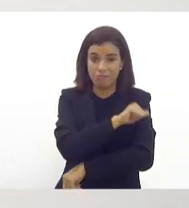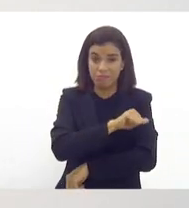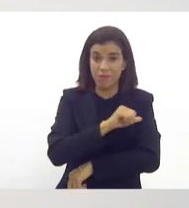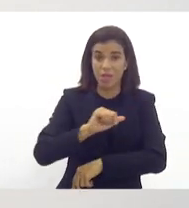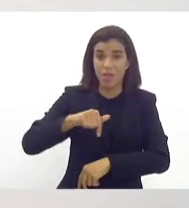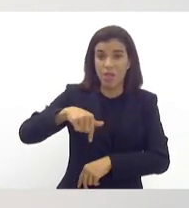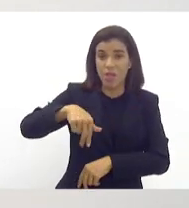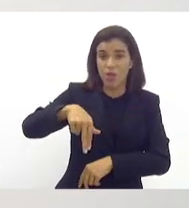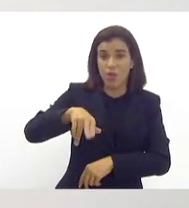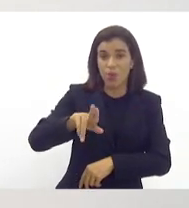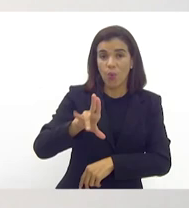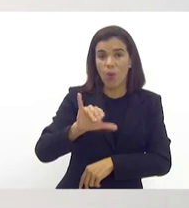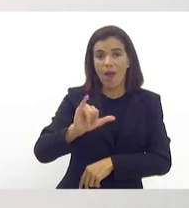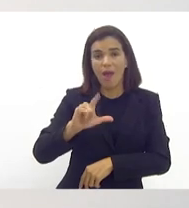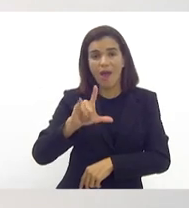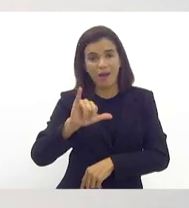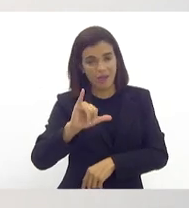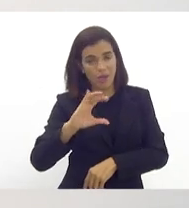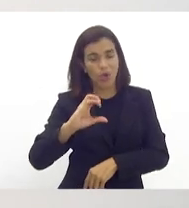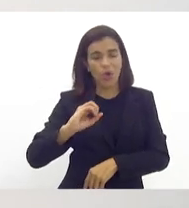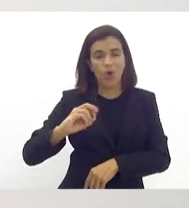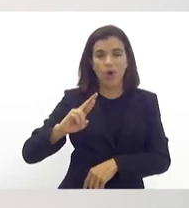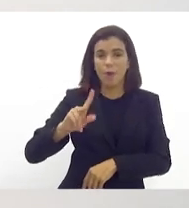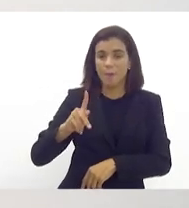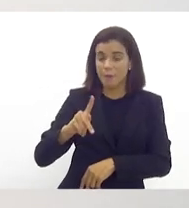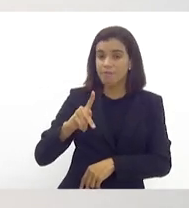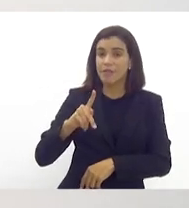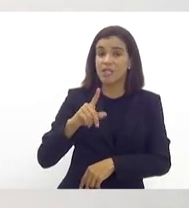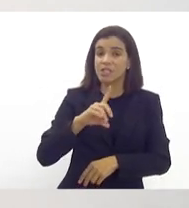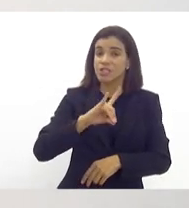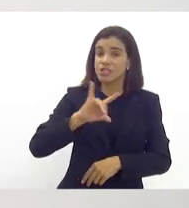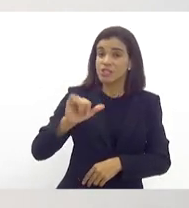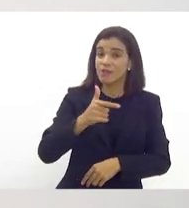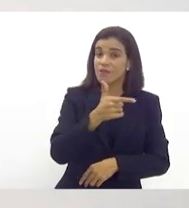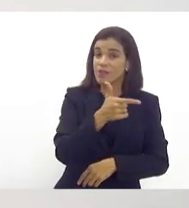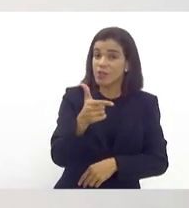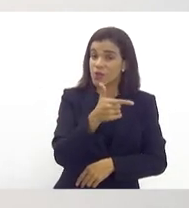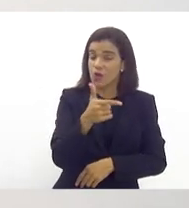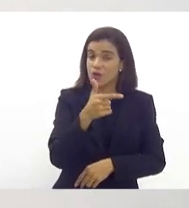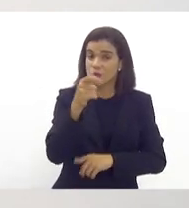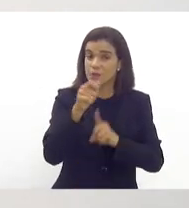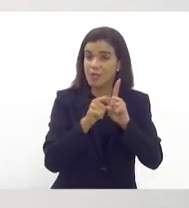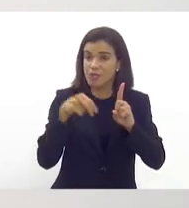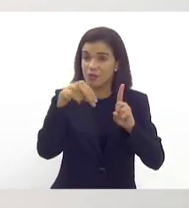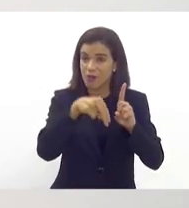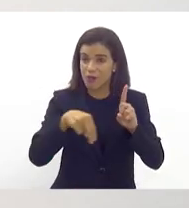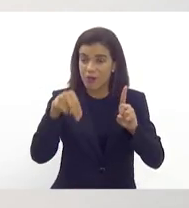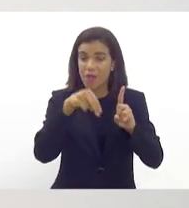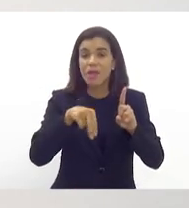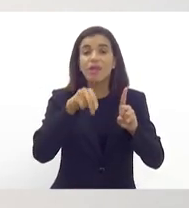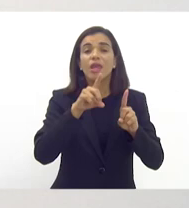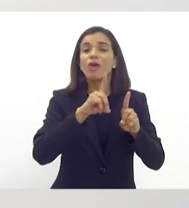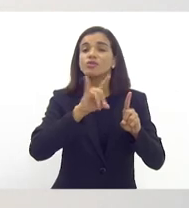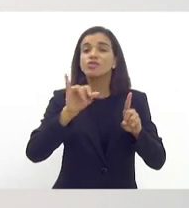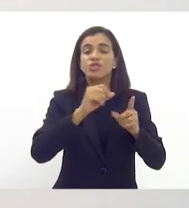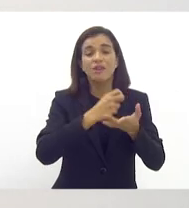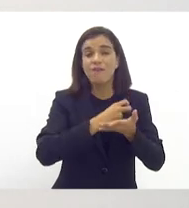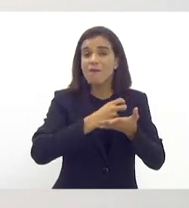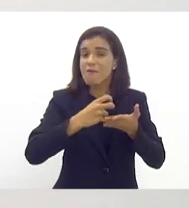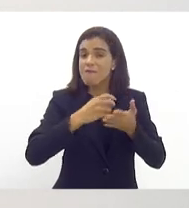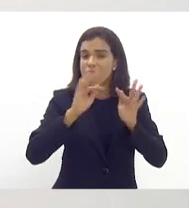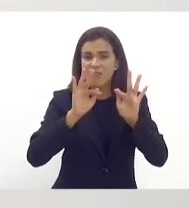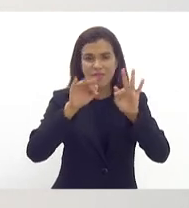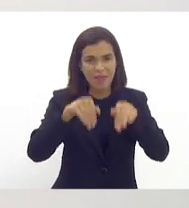foi postergado esse dia gerado dia 22 de novembro que era o dia final desse prazo do plano de